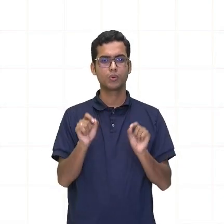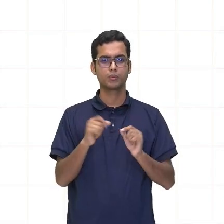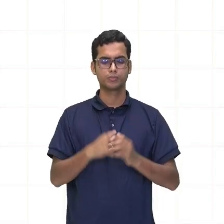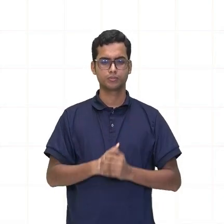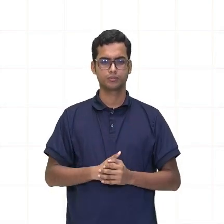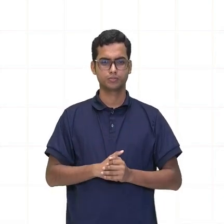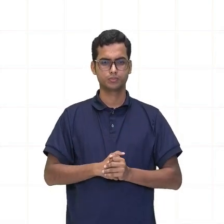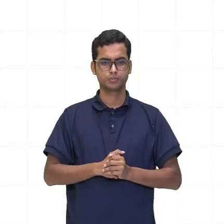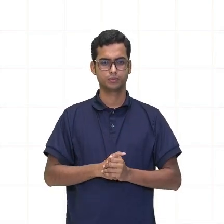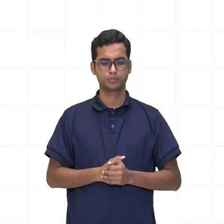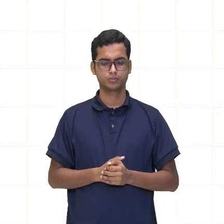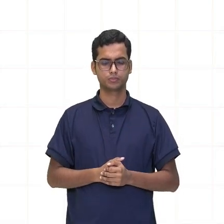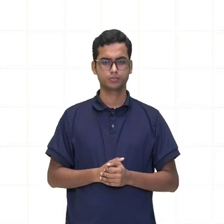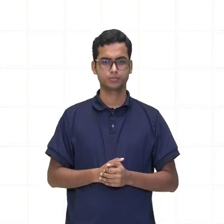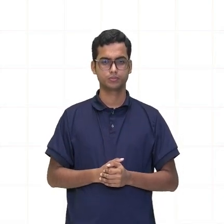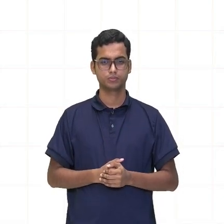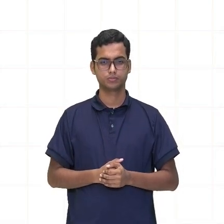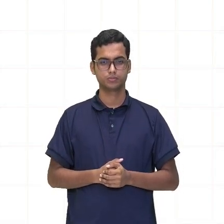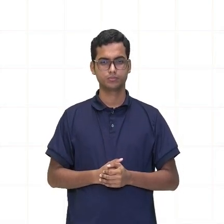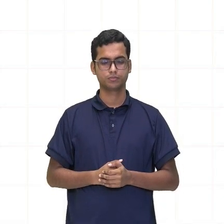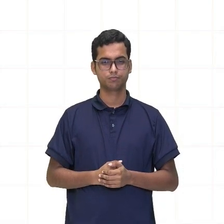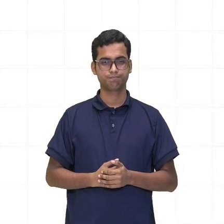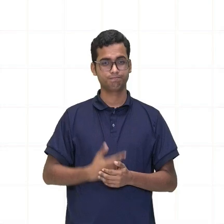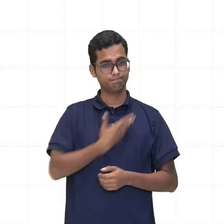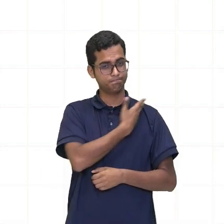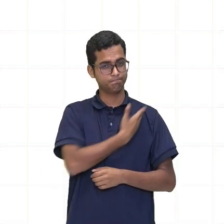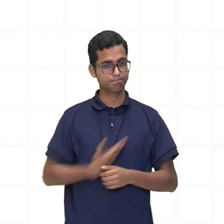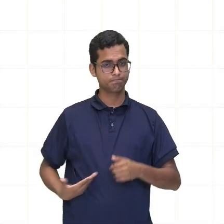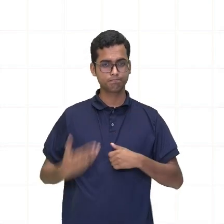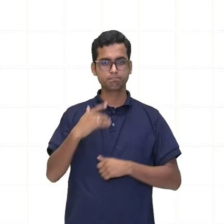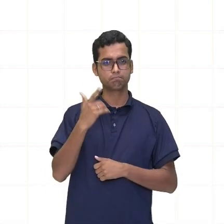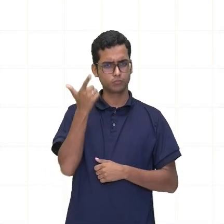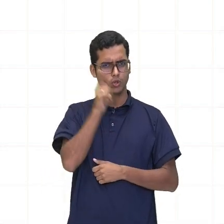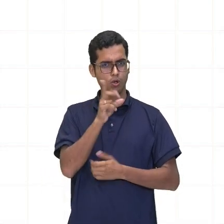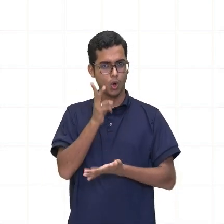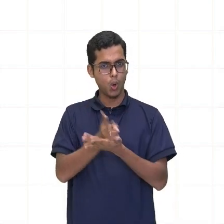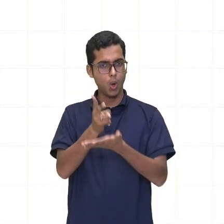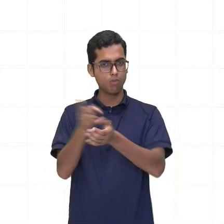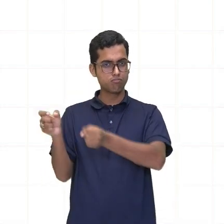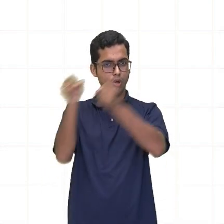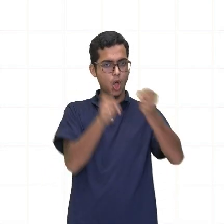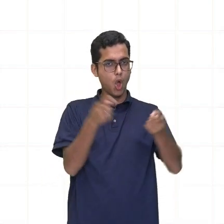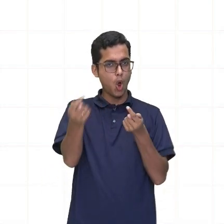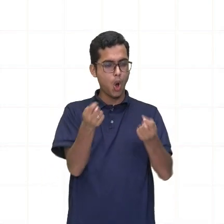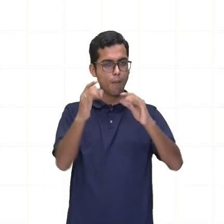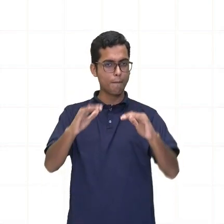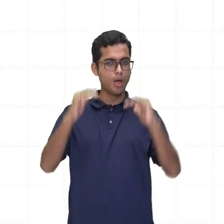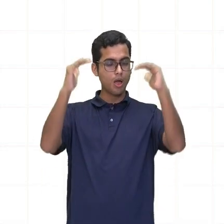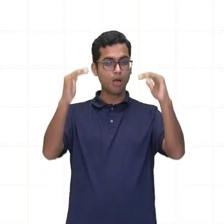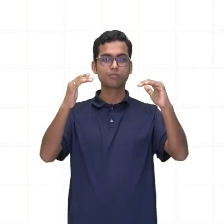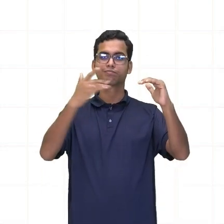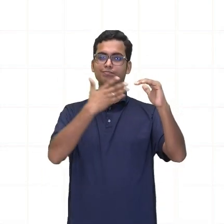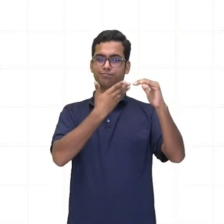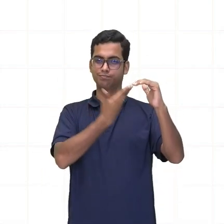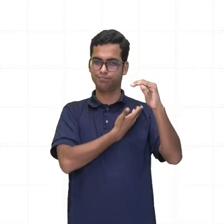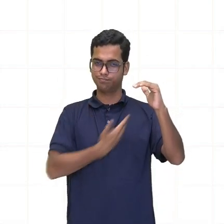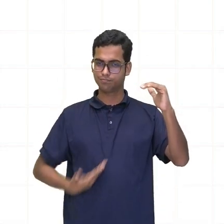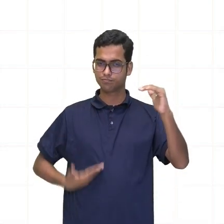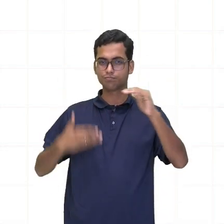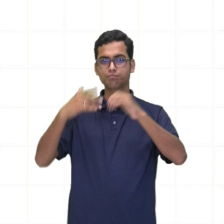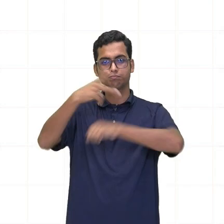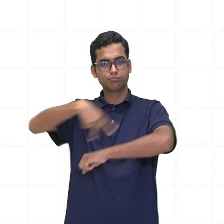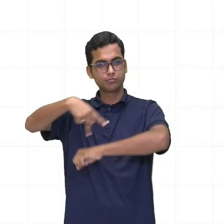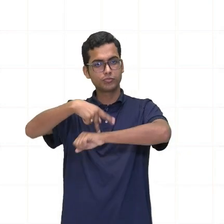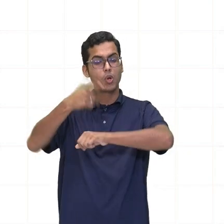dizer? Quanto mais tempo o governante consegue se manter no poder, mais o Estado vai conseguir manter a ordem social.